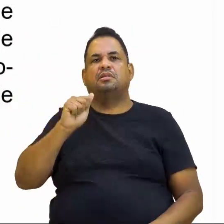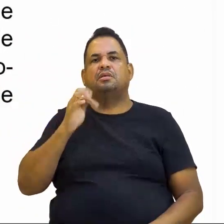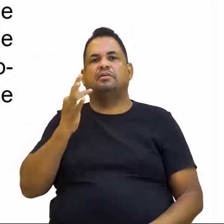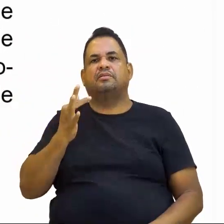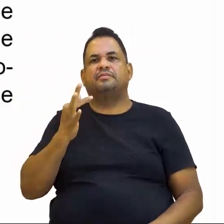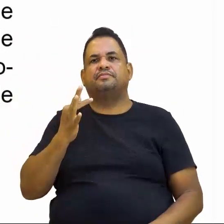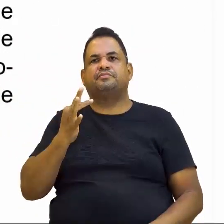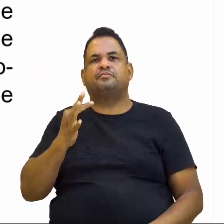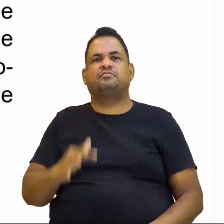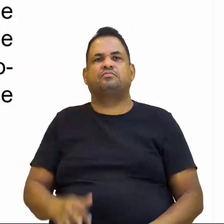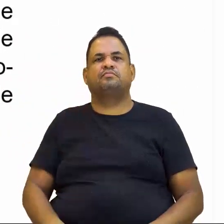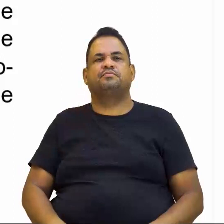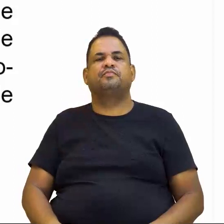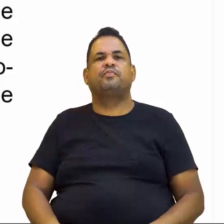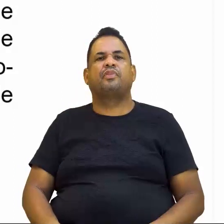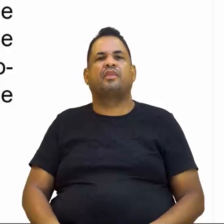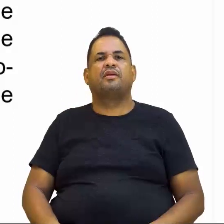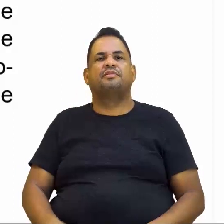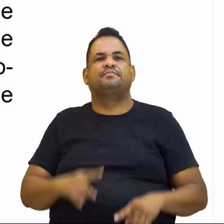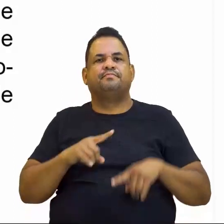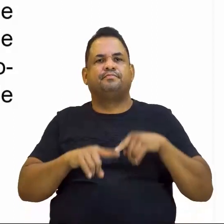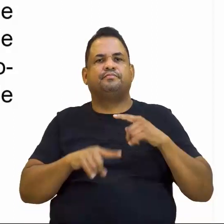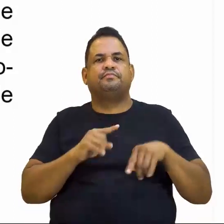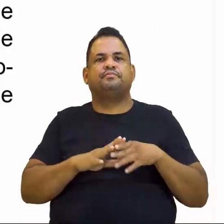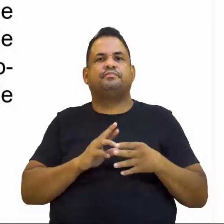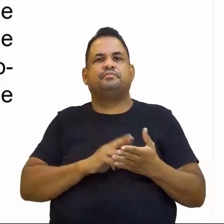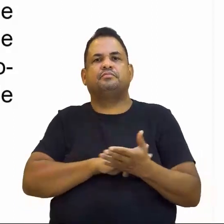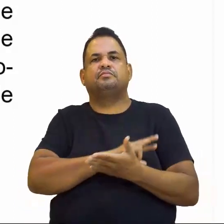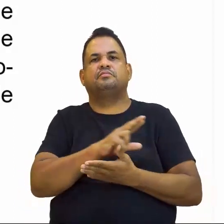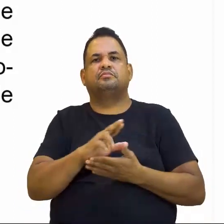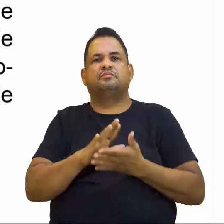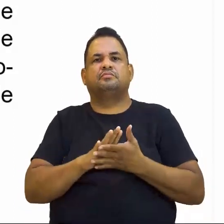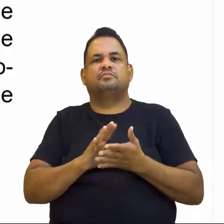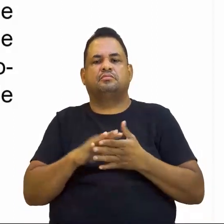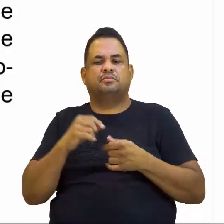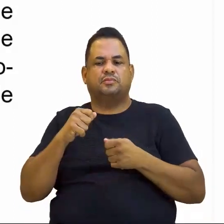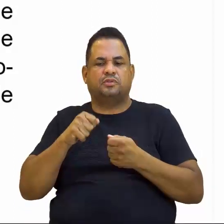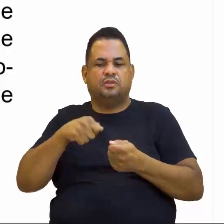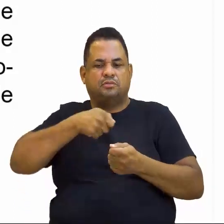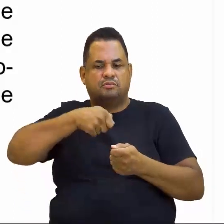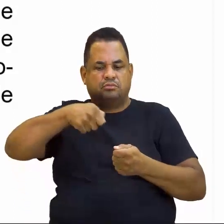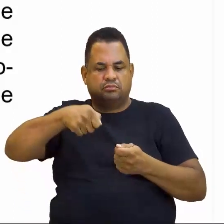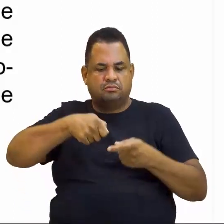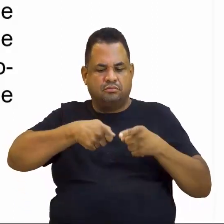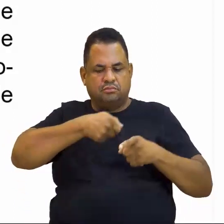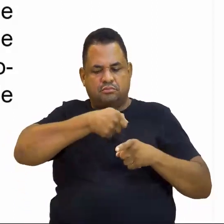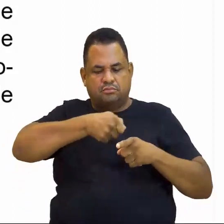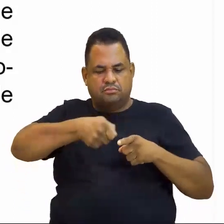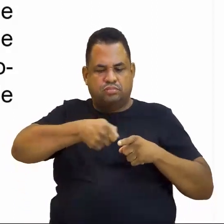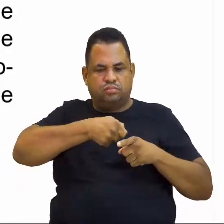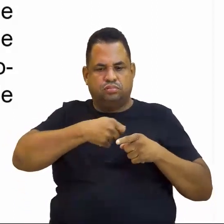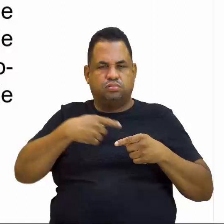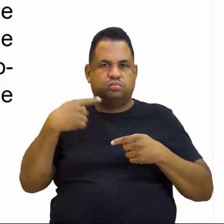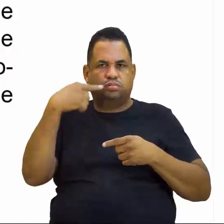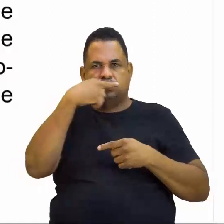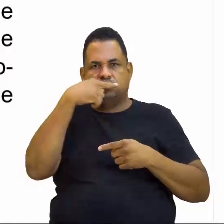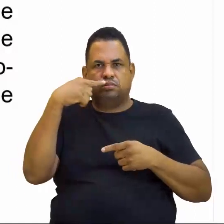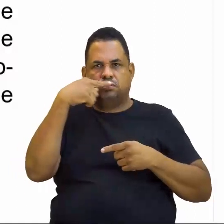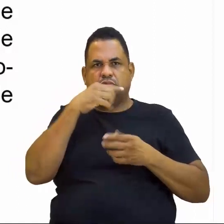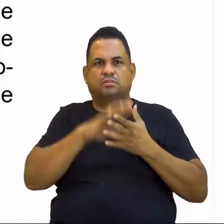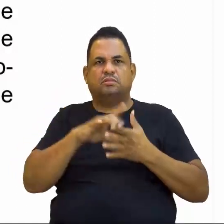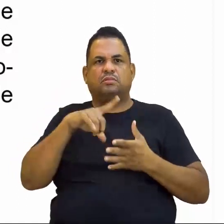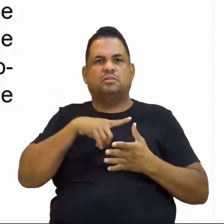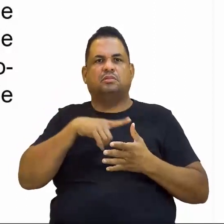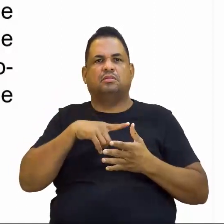Já o fluoreto de sódio, ele é o componente de vários cremes dentais. Por causa de quem? Por causa da presença